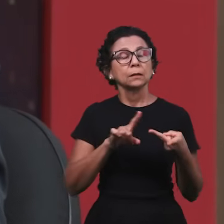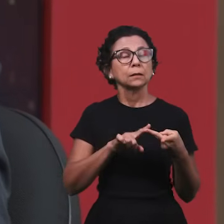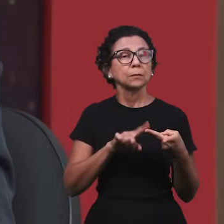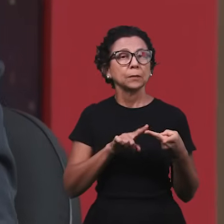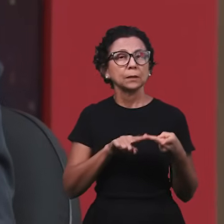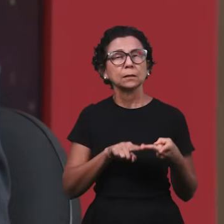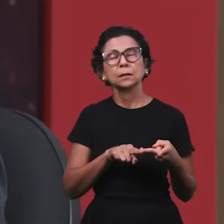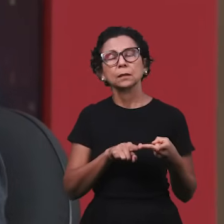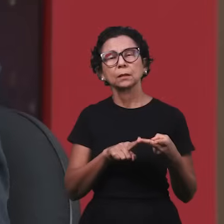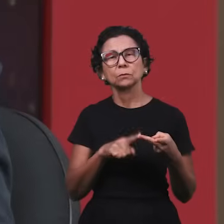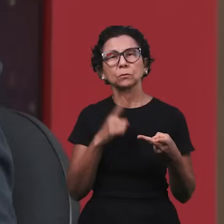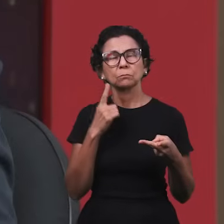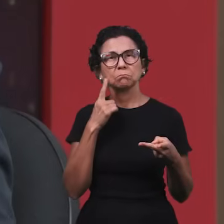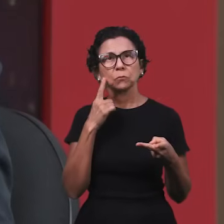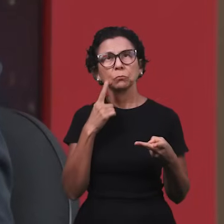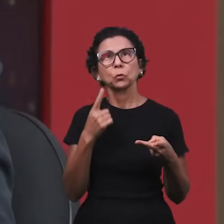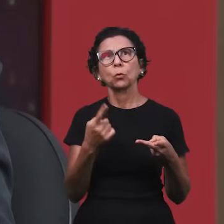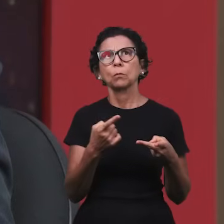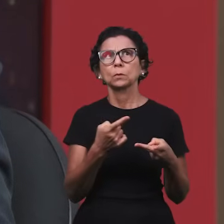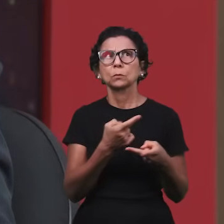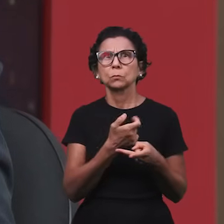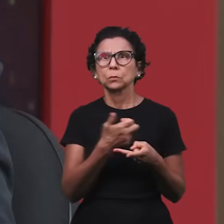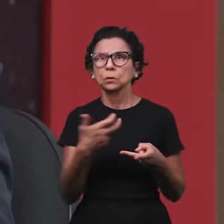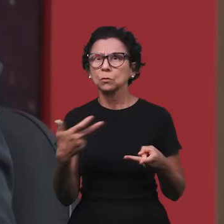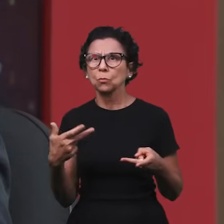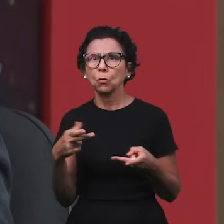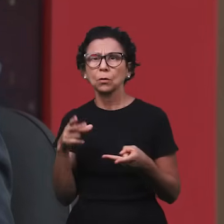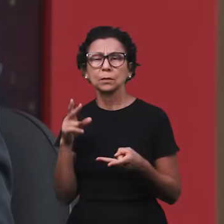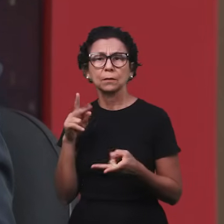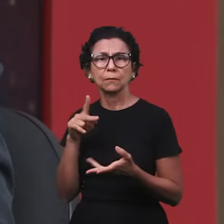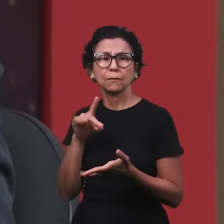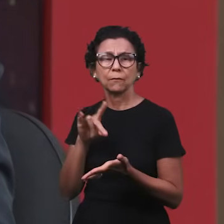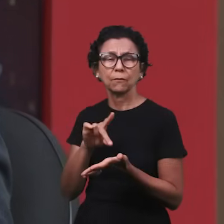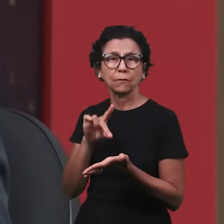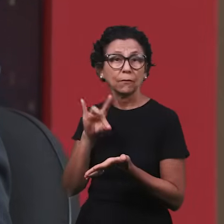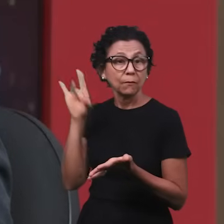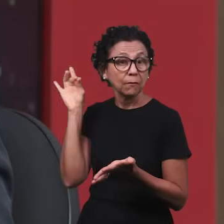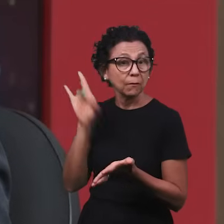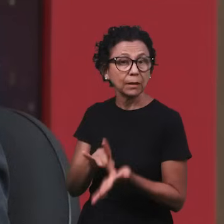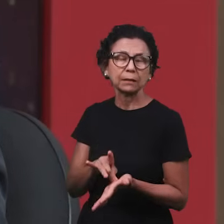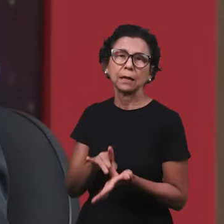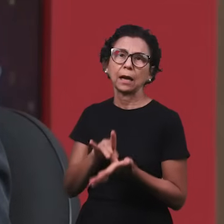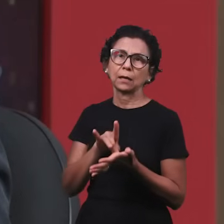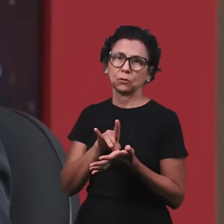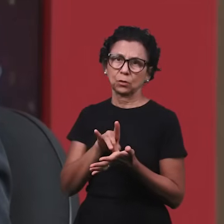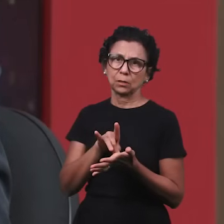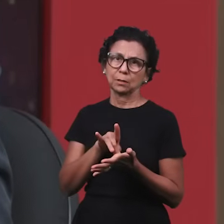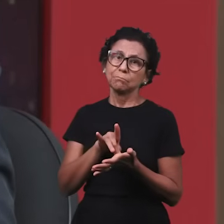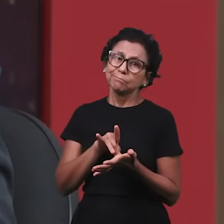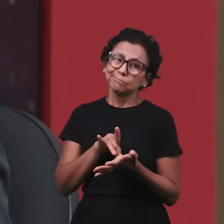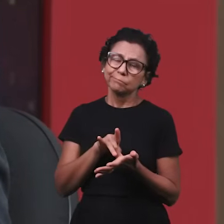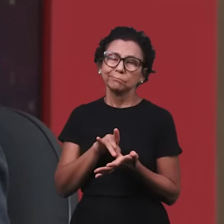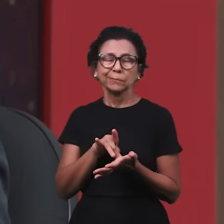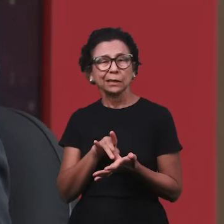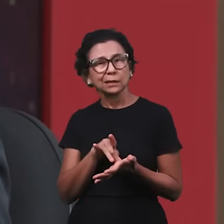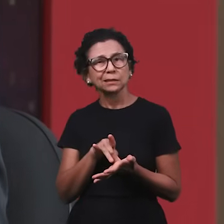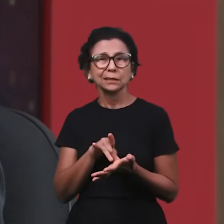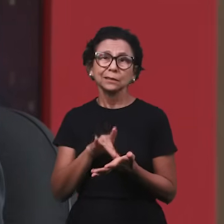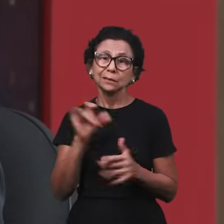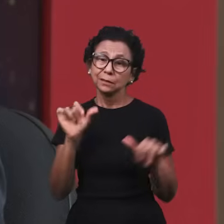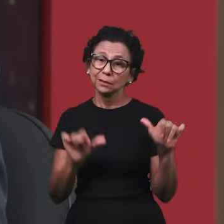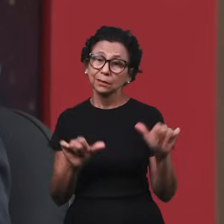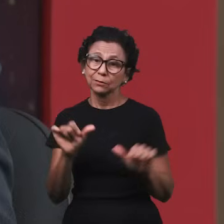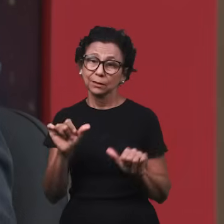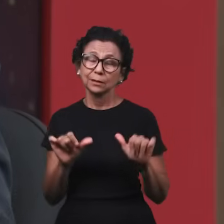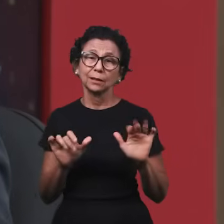que muitas verdades absolutas têm sido tratadas como relativas. E vamos ver os impactos, falar um pouco